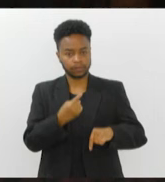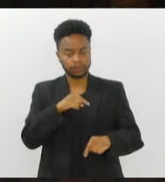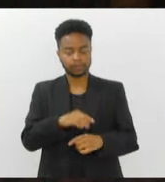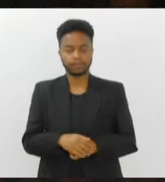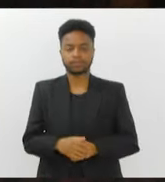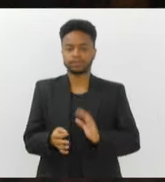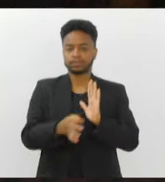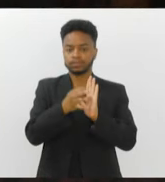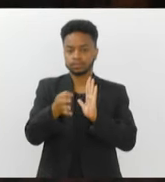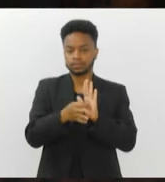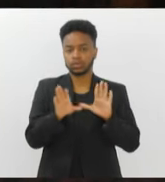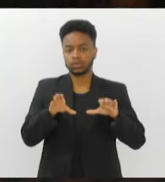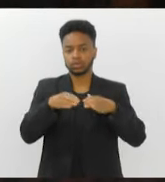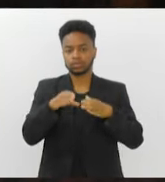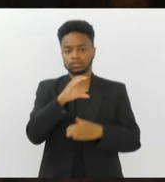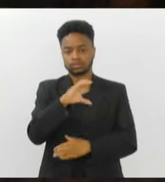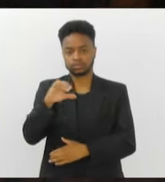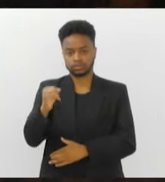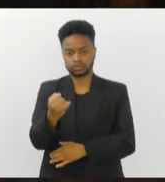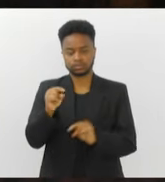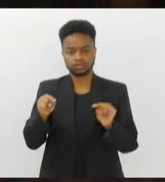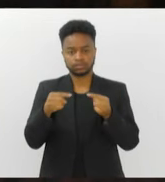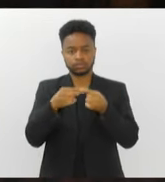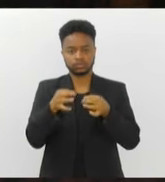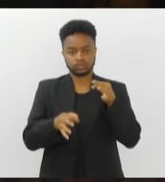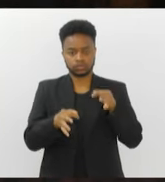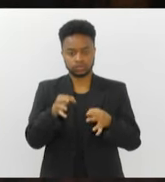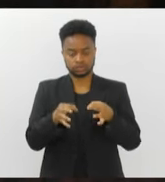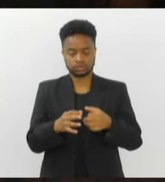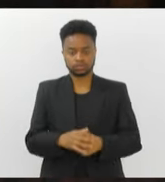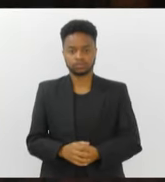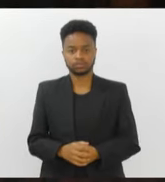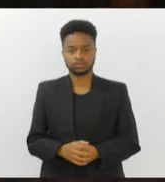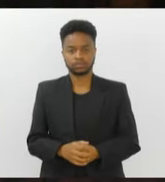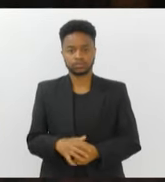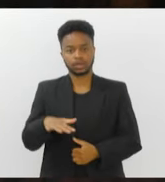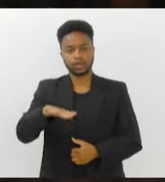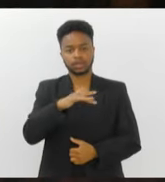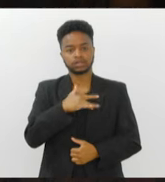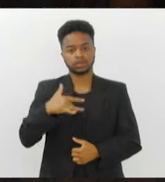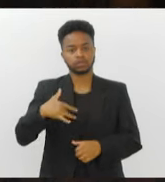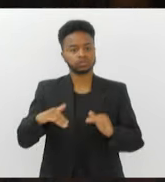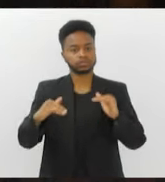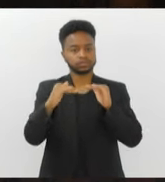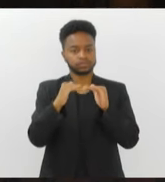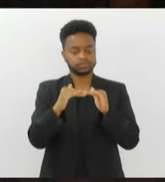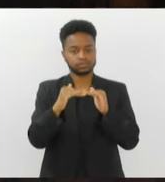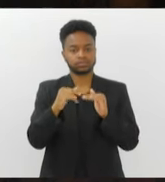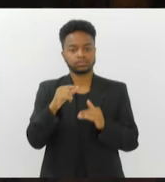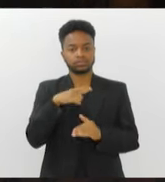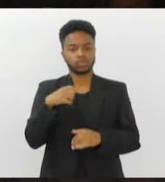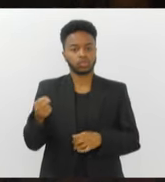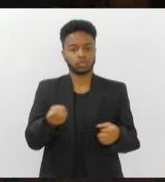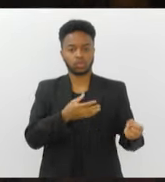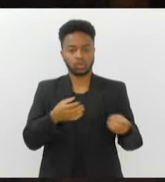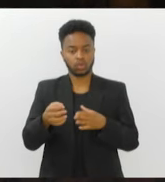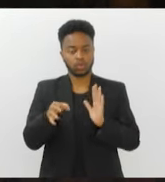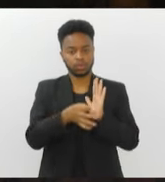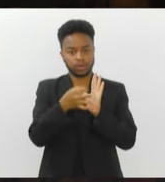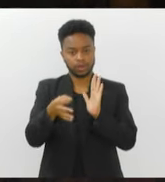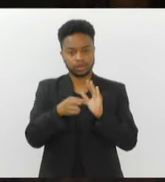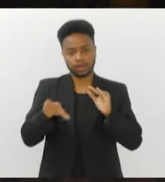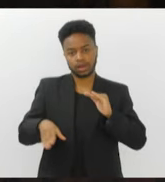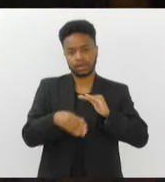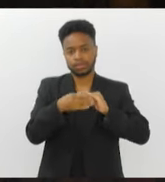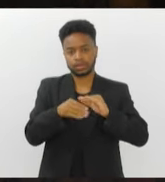Pareceres das comissões Constituição e Justiça pela juridicidade e de saúde favorável. Novos pareceres às emendas de